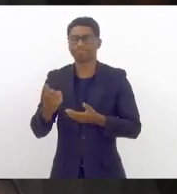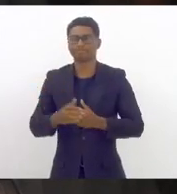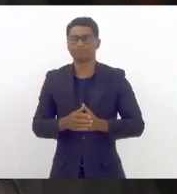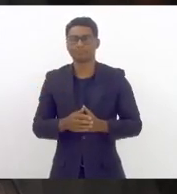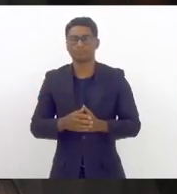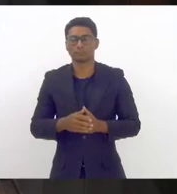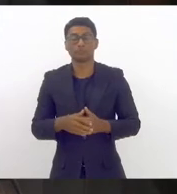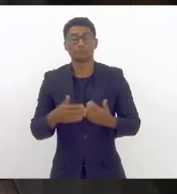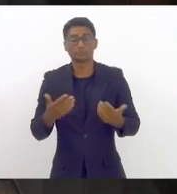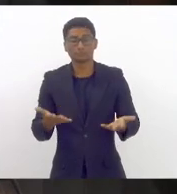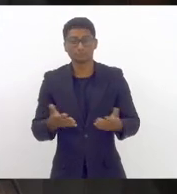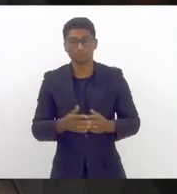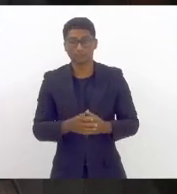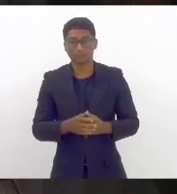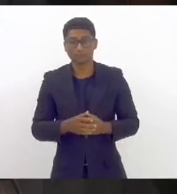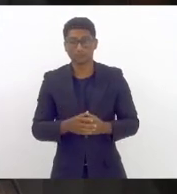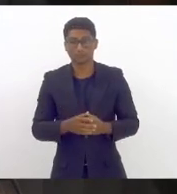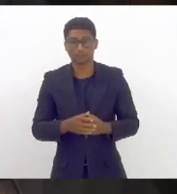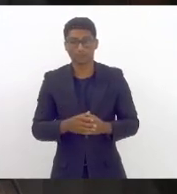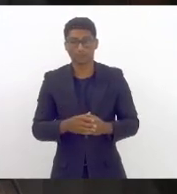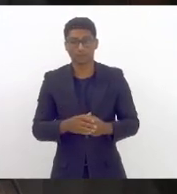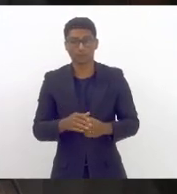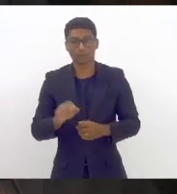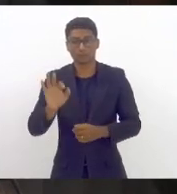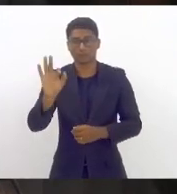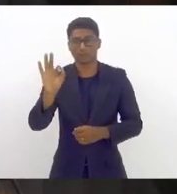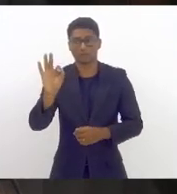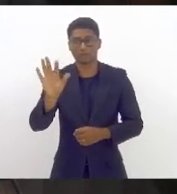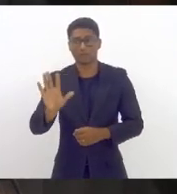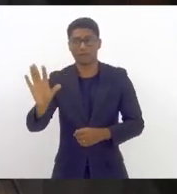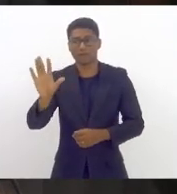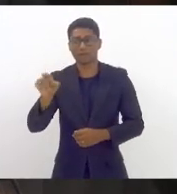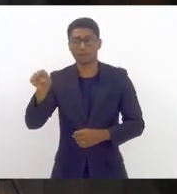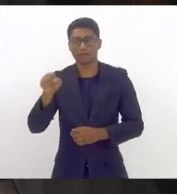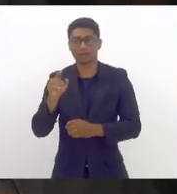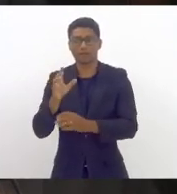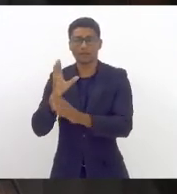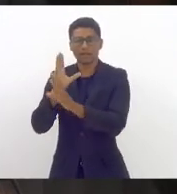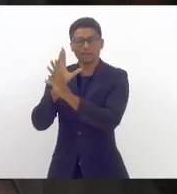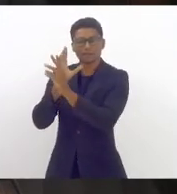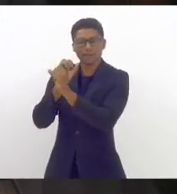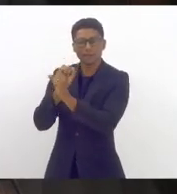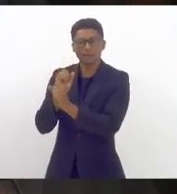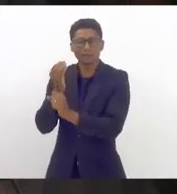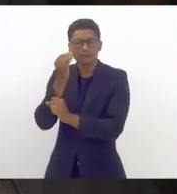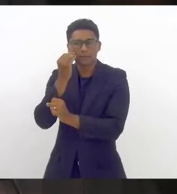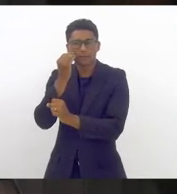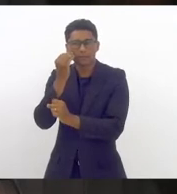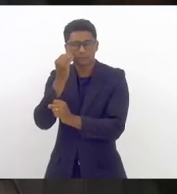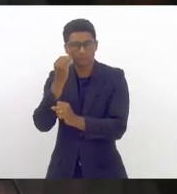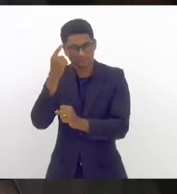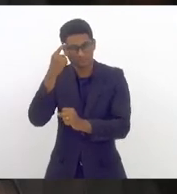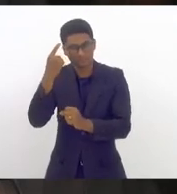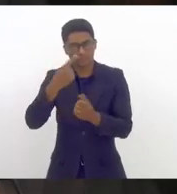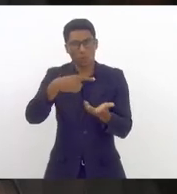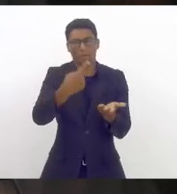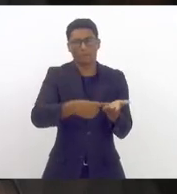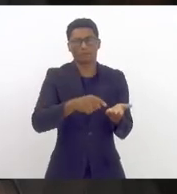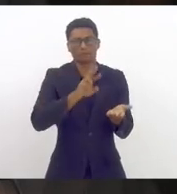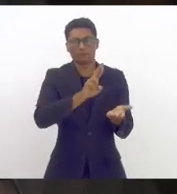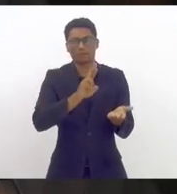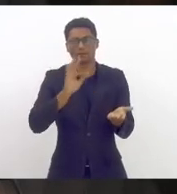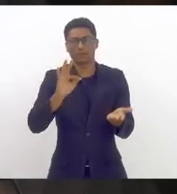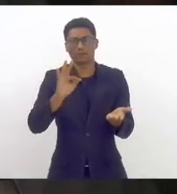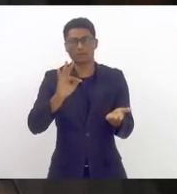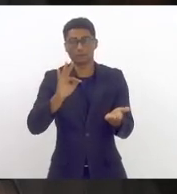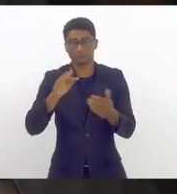que todas as simulações que a fazenda encaminhou para o regime de recuperação fiscal nos próximos